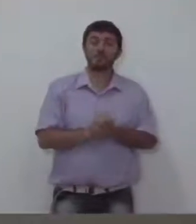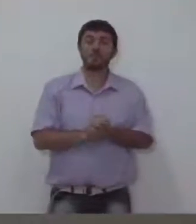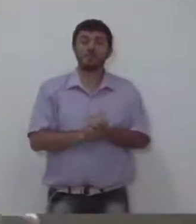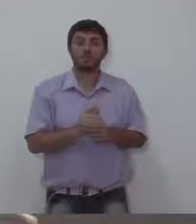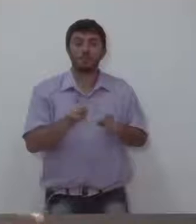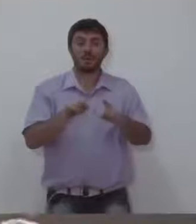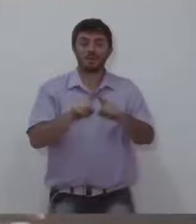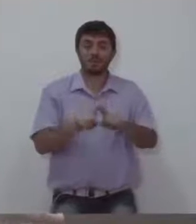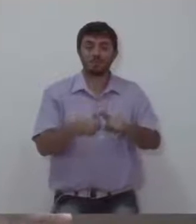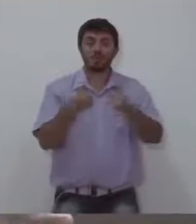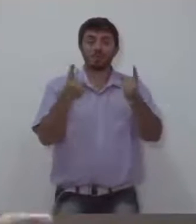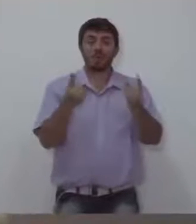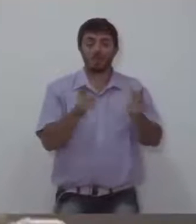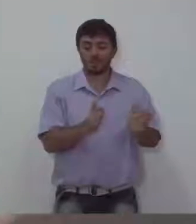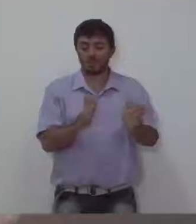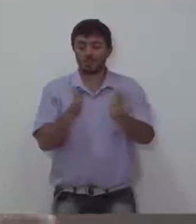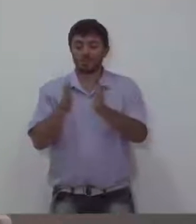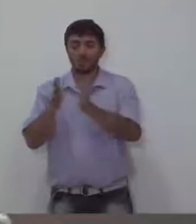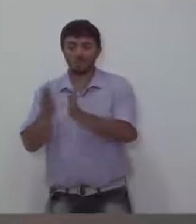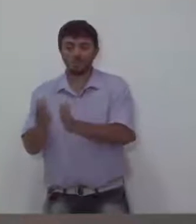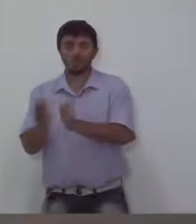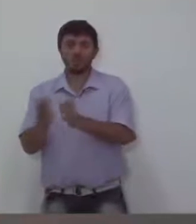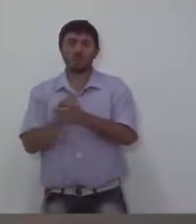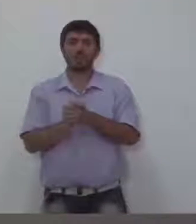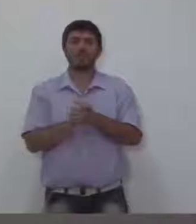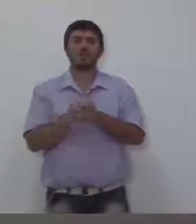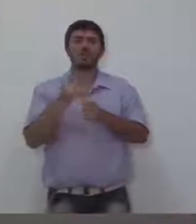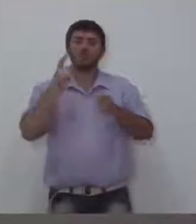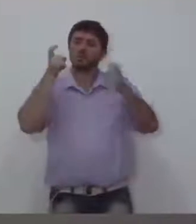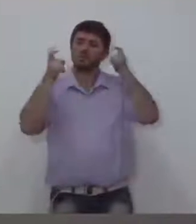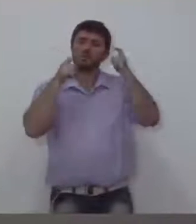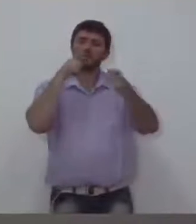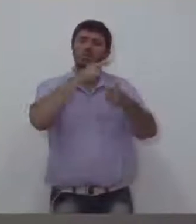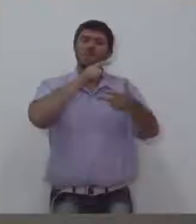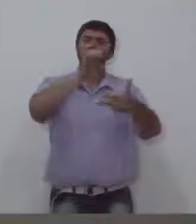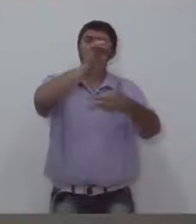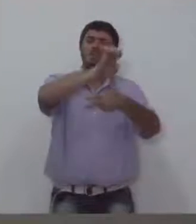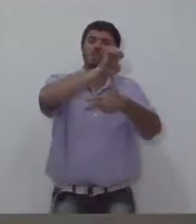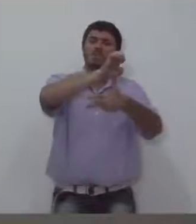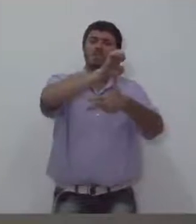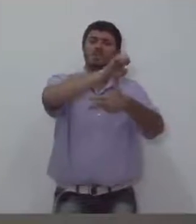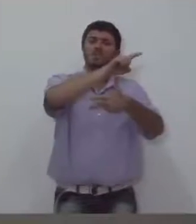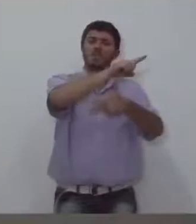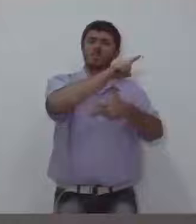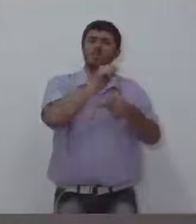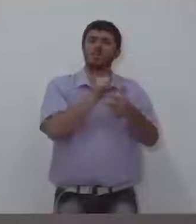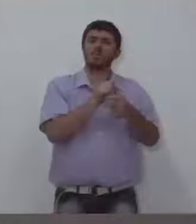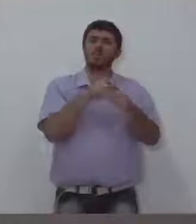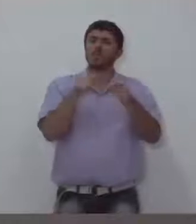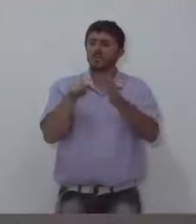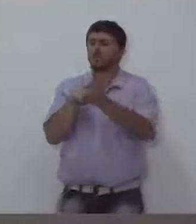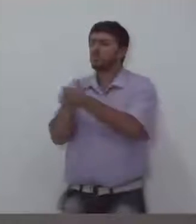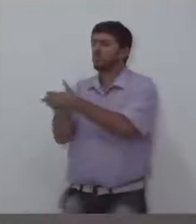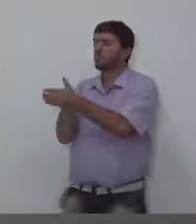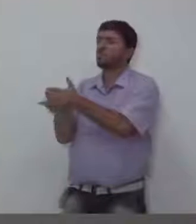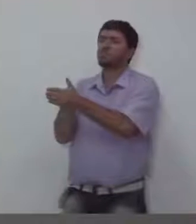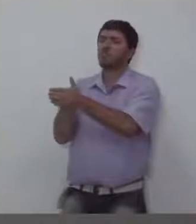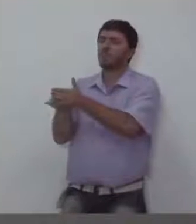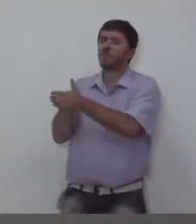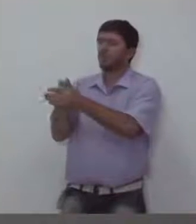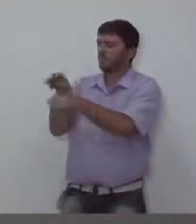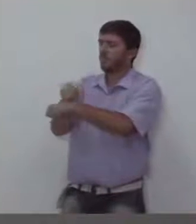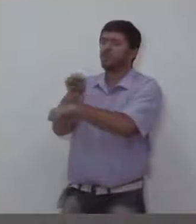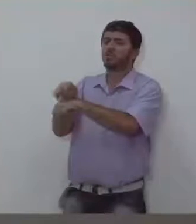deixa indignado quando eu vejo a preocupação do Poder Executivo em fazer a propaganda por si só e não analisar os dados. Merece